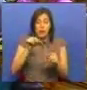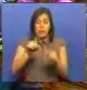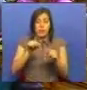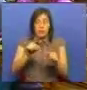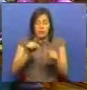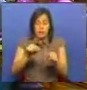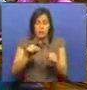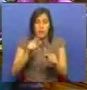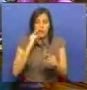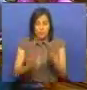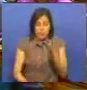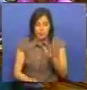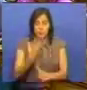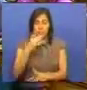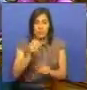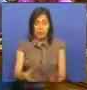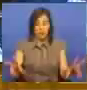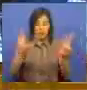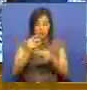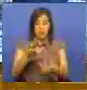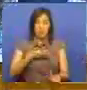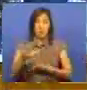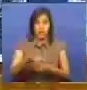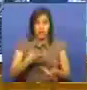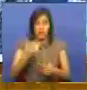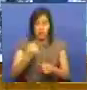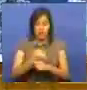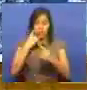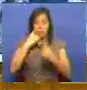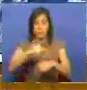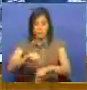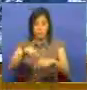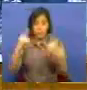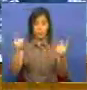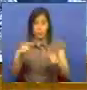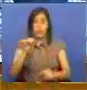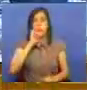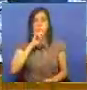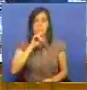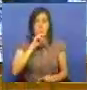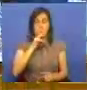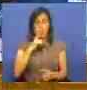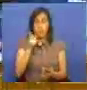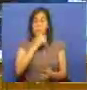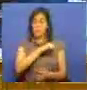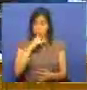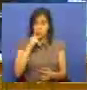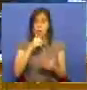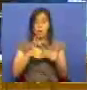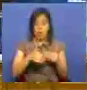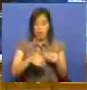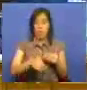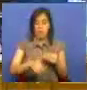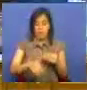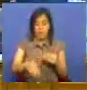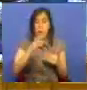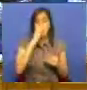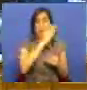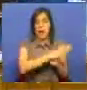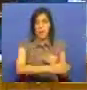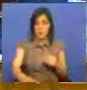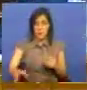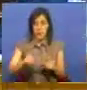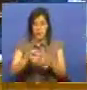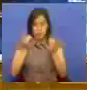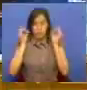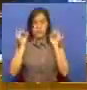que constituam uma nova relação de emprego público, podem vir a sofrer a aplicação de um